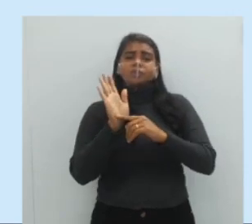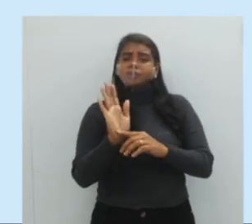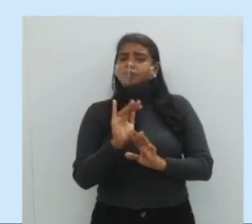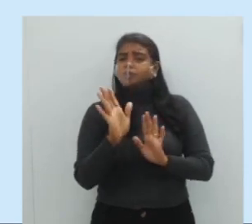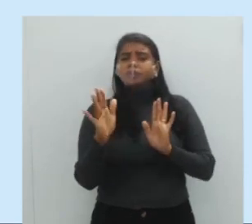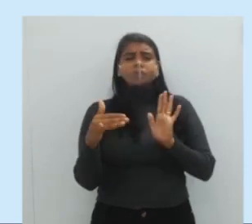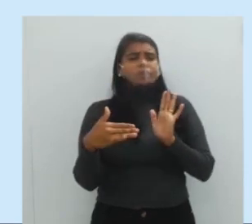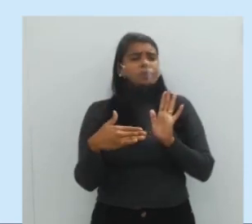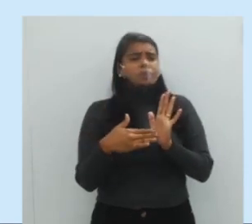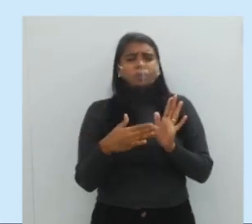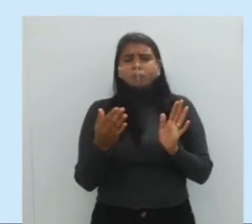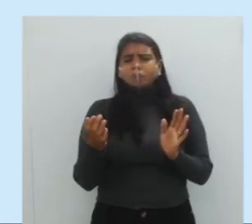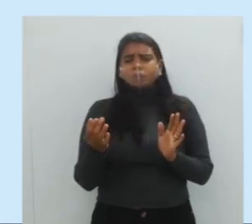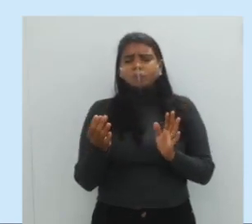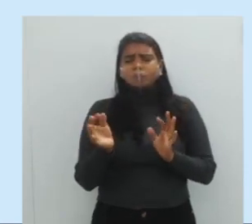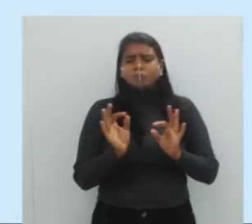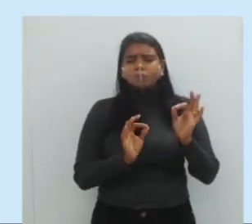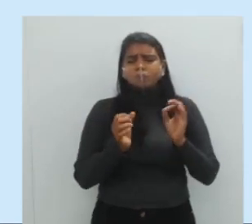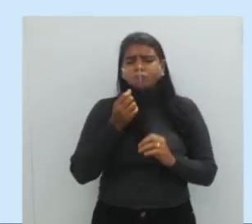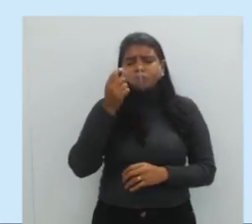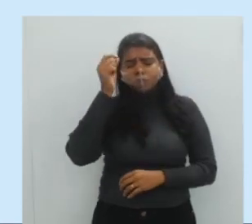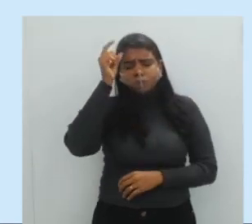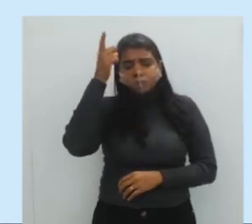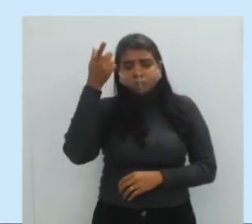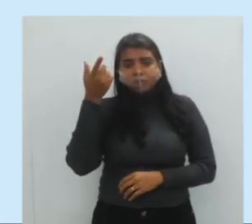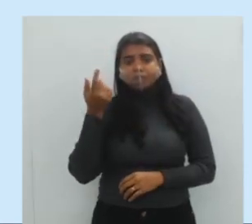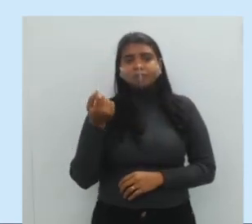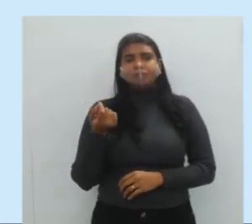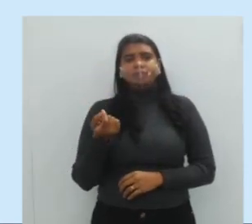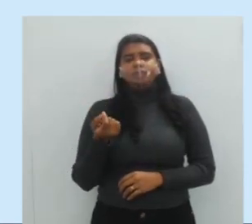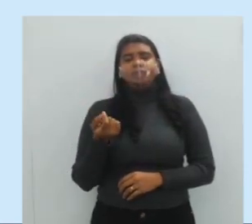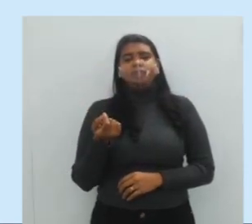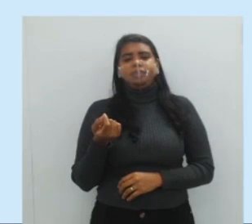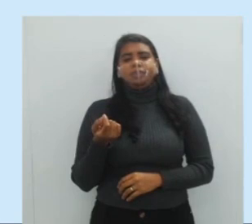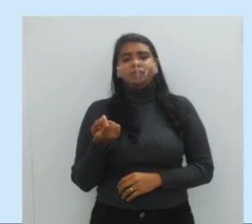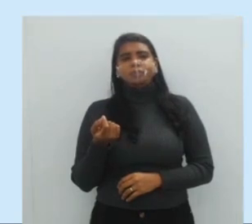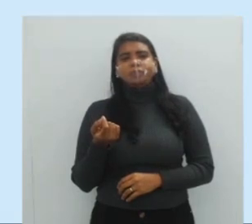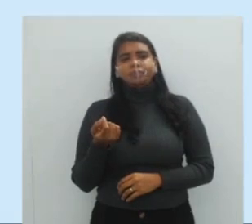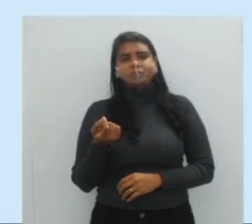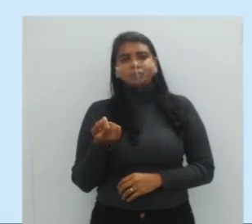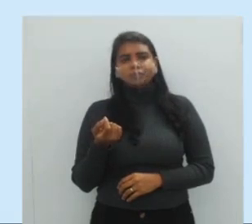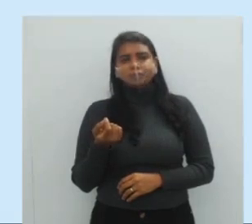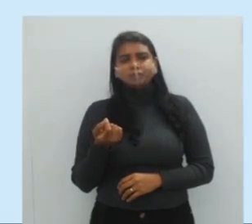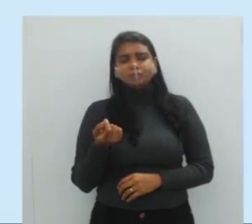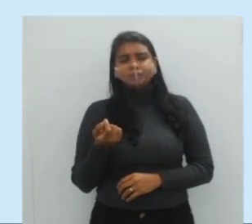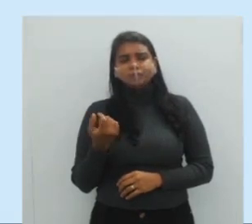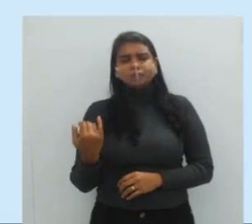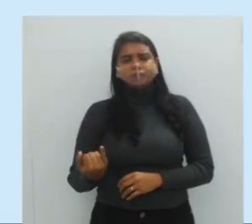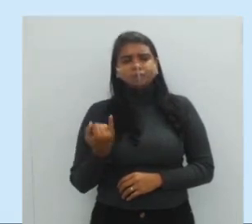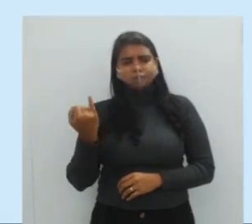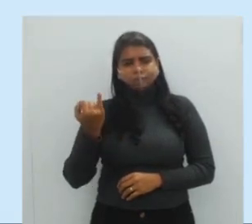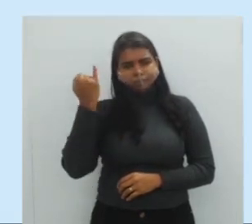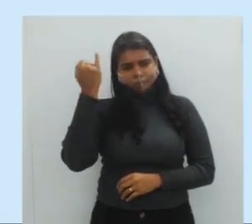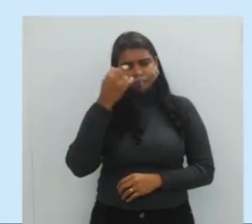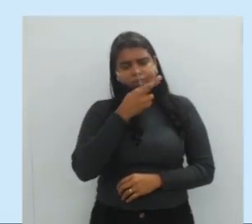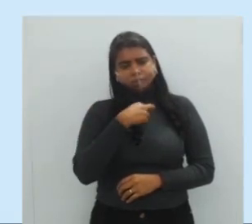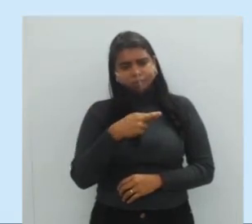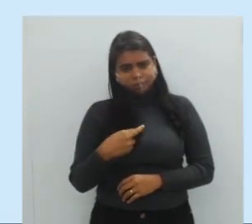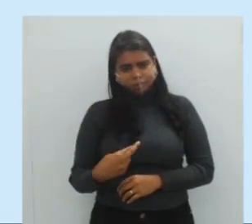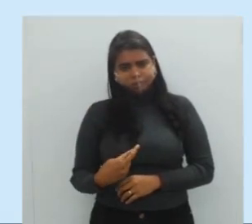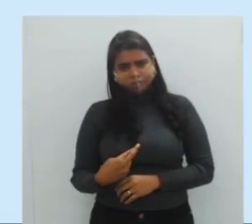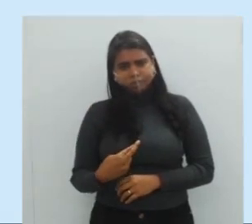nele toda uma ideia, está contida toda uma ideia que é essencial para